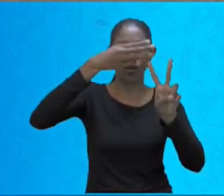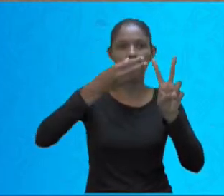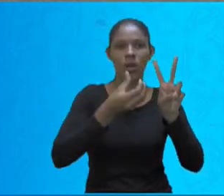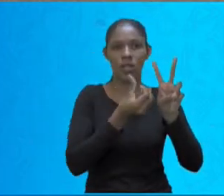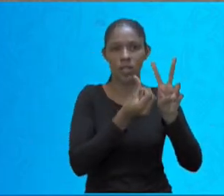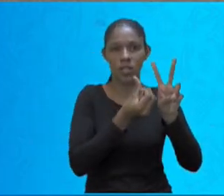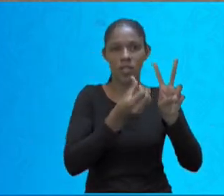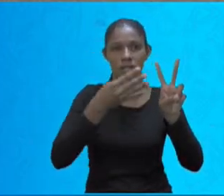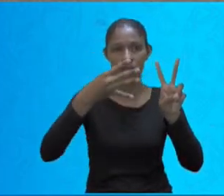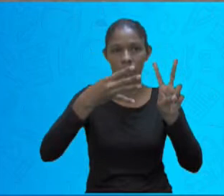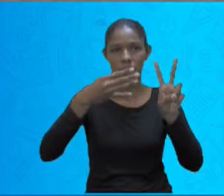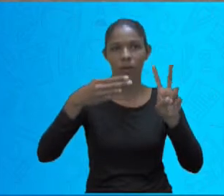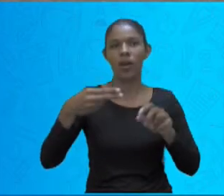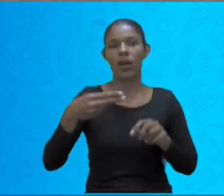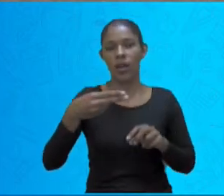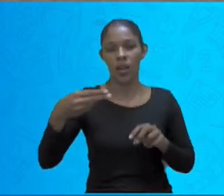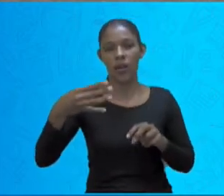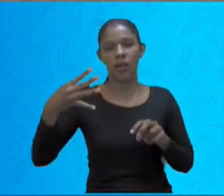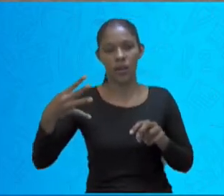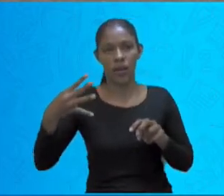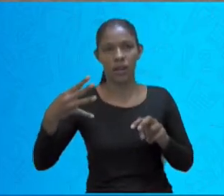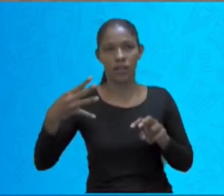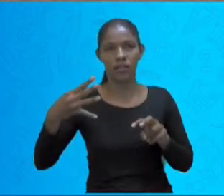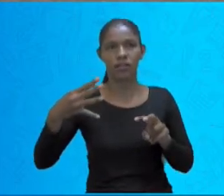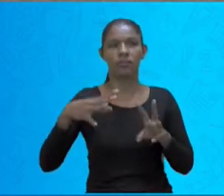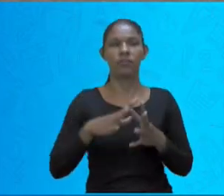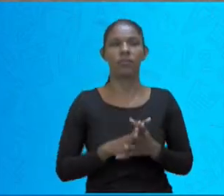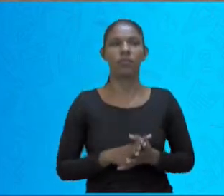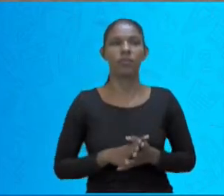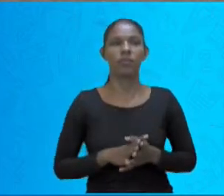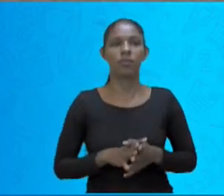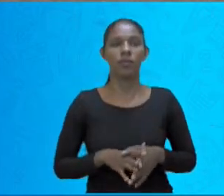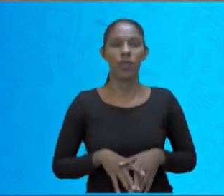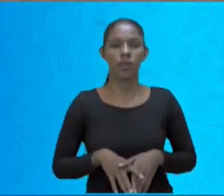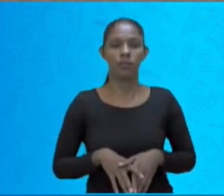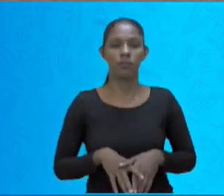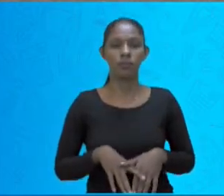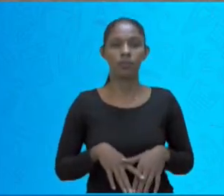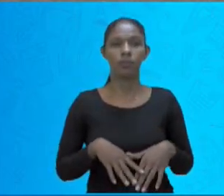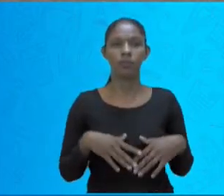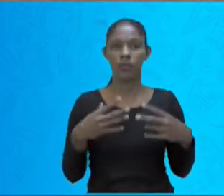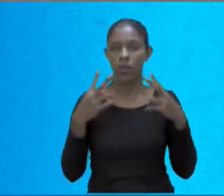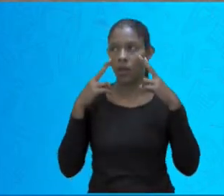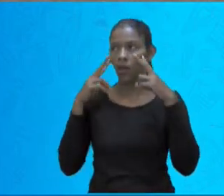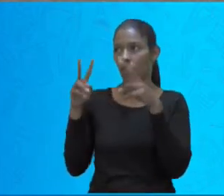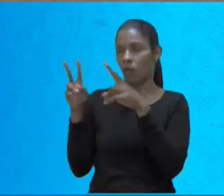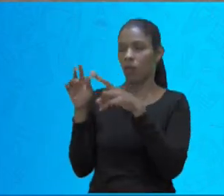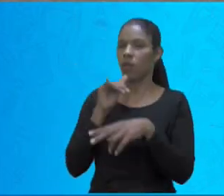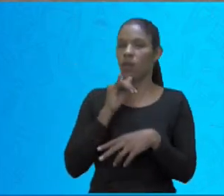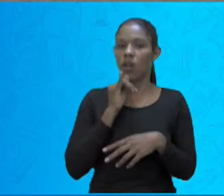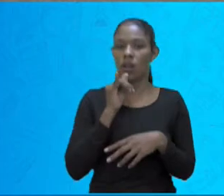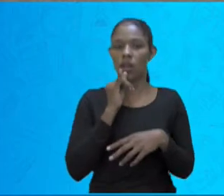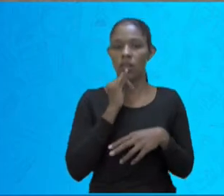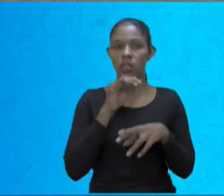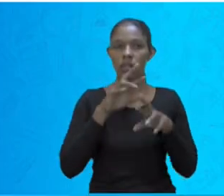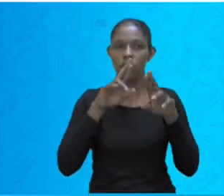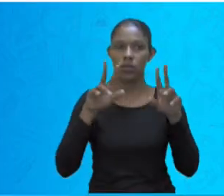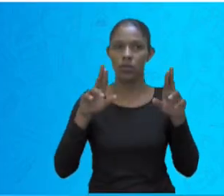a raiz cúbica de 4 é 64. Antecipei. Veja outros exemplos de raiz